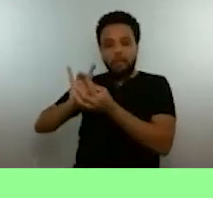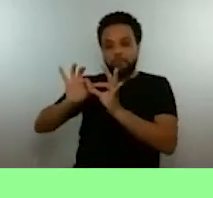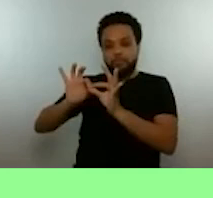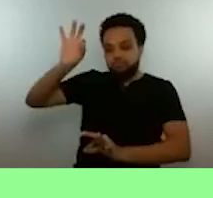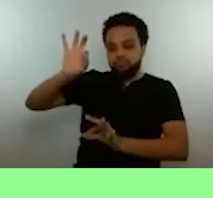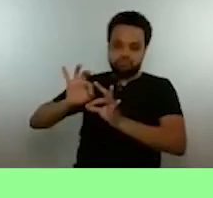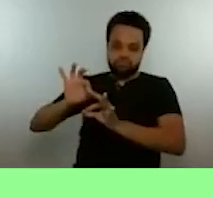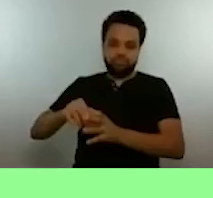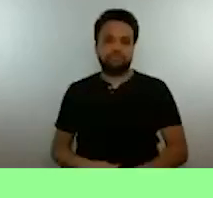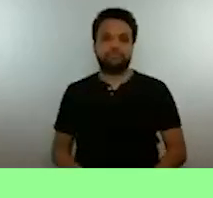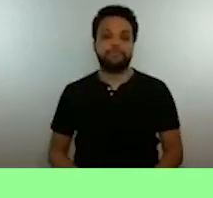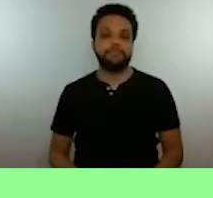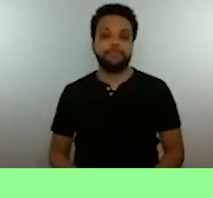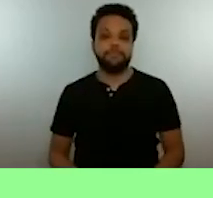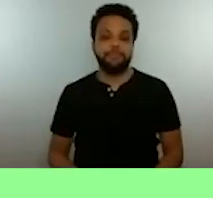Pode passar, Carlos.